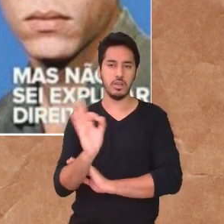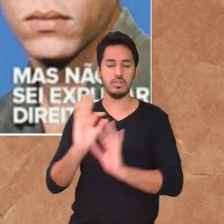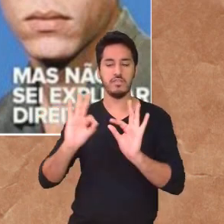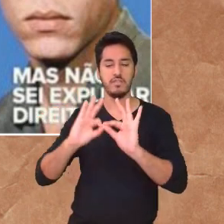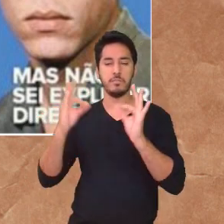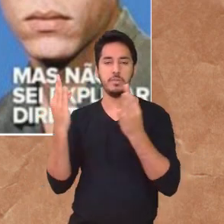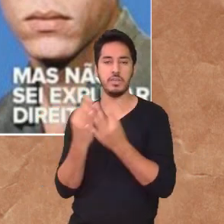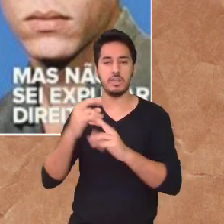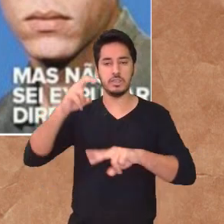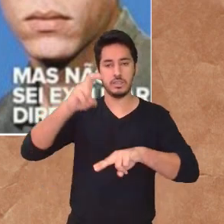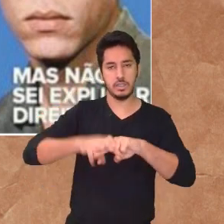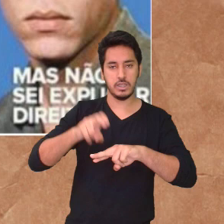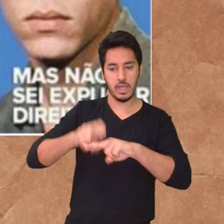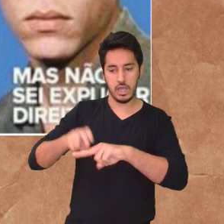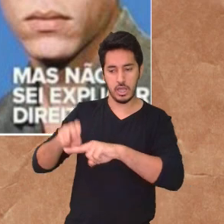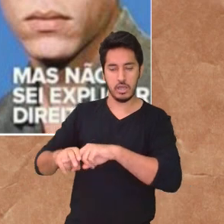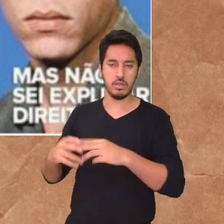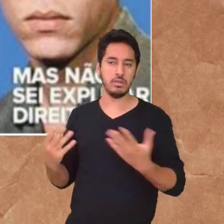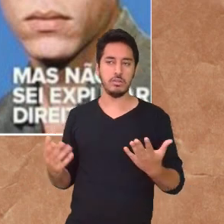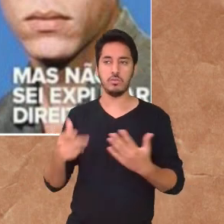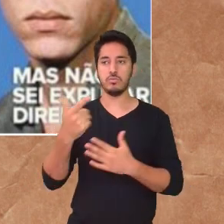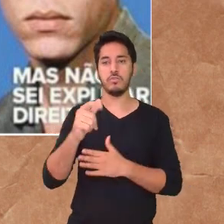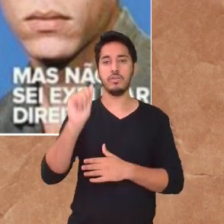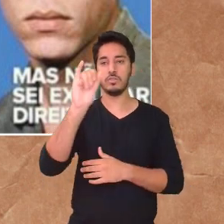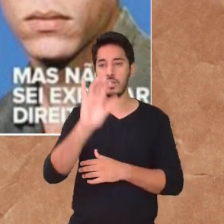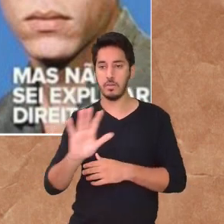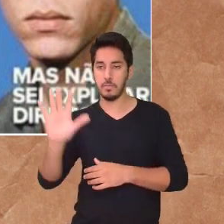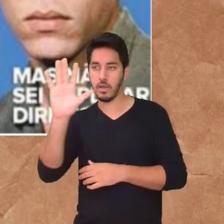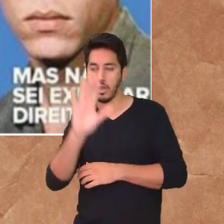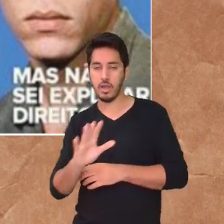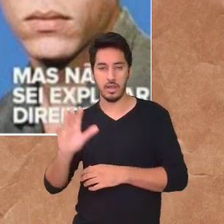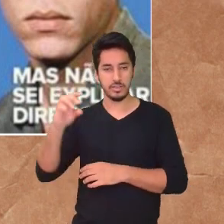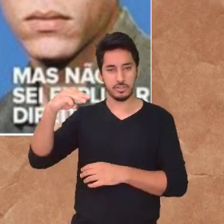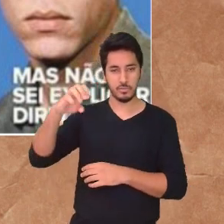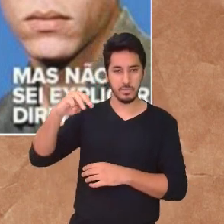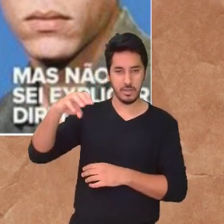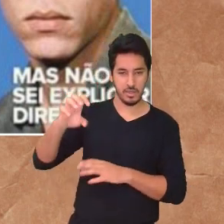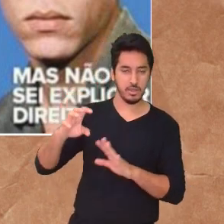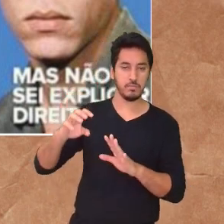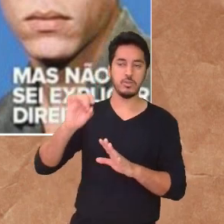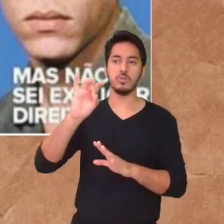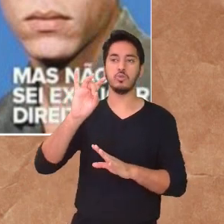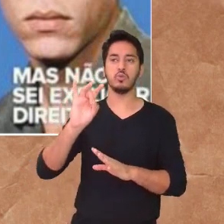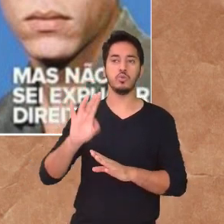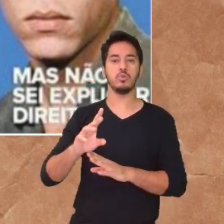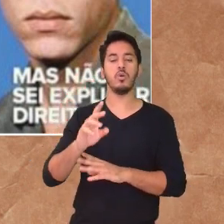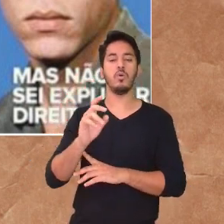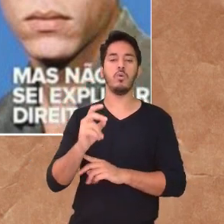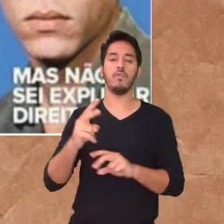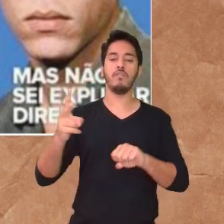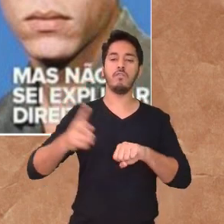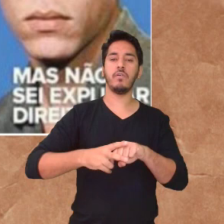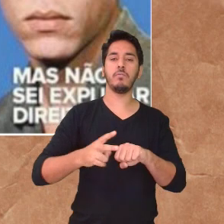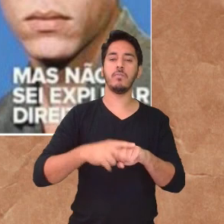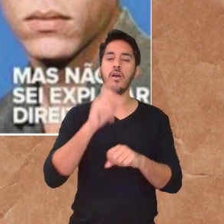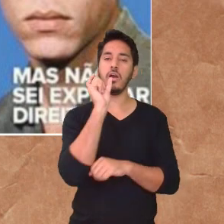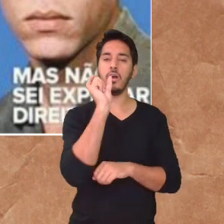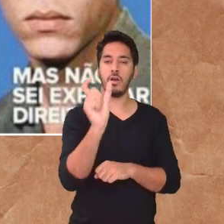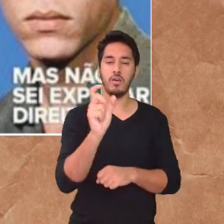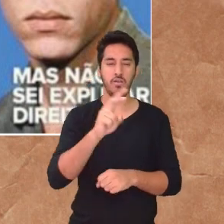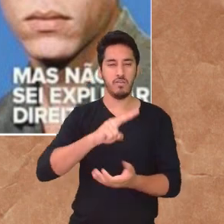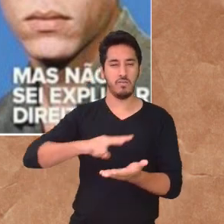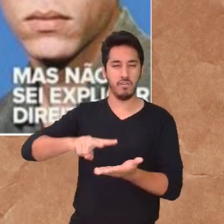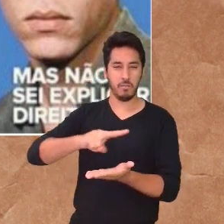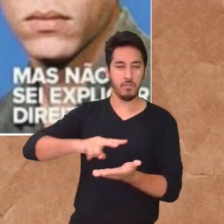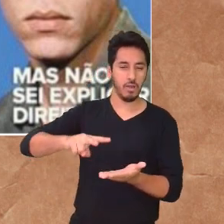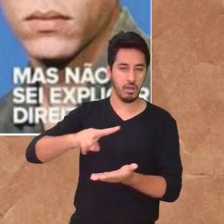família sentado no sofá, não tivesse o rosto no meme e tivesse somente a parte verbal, né, que a gente chama de linguagem verbal,